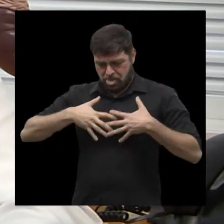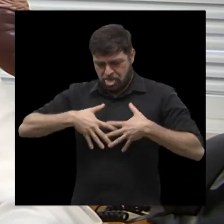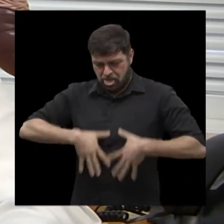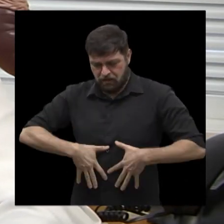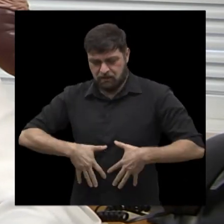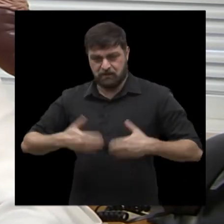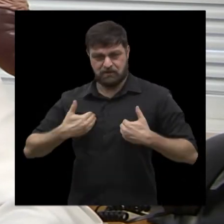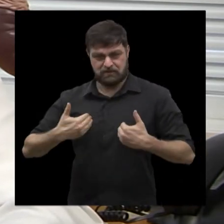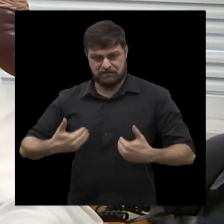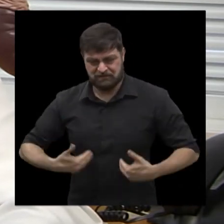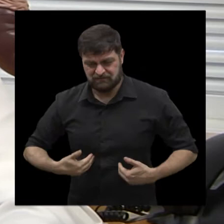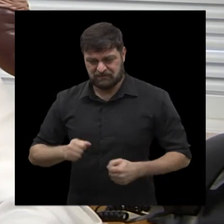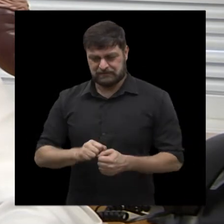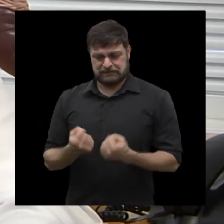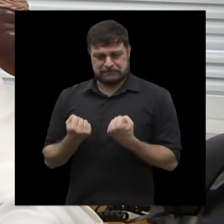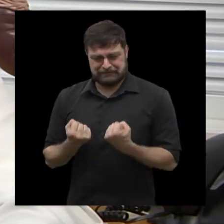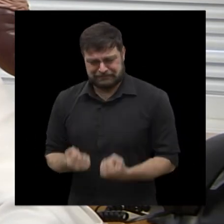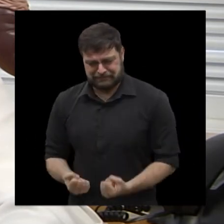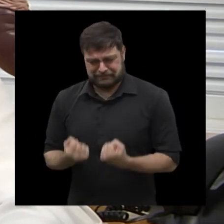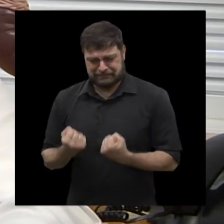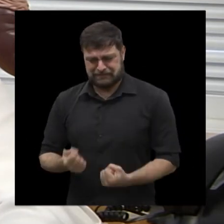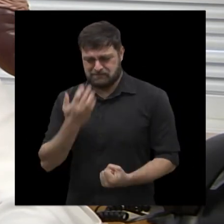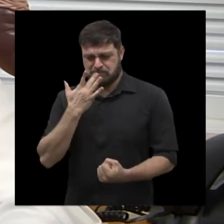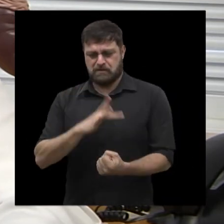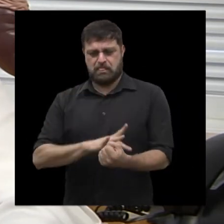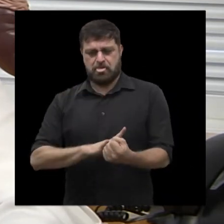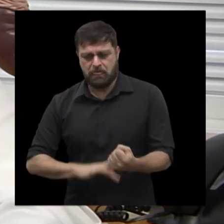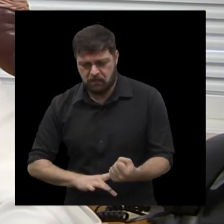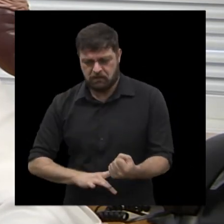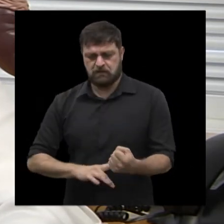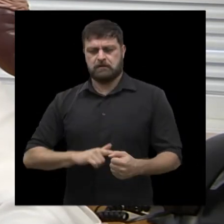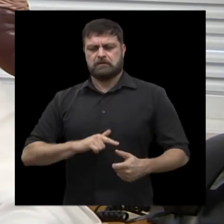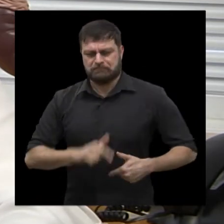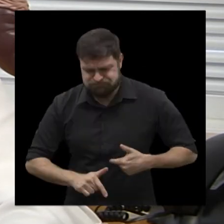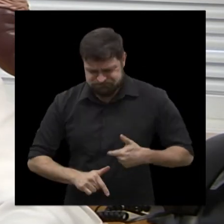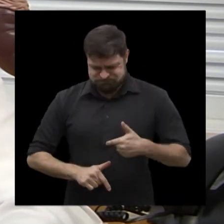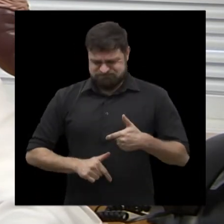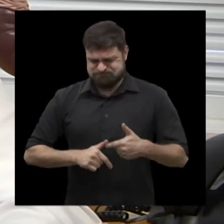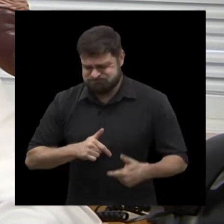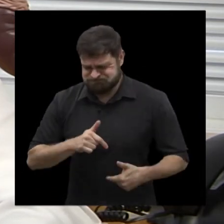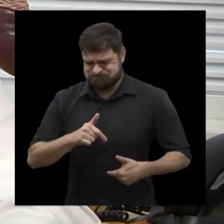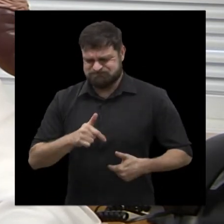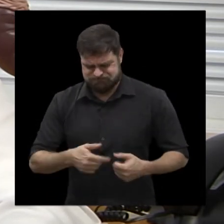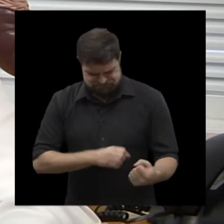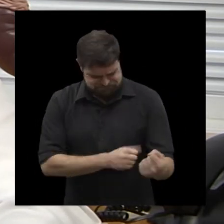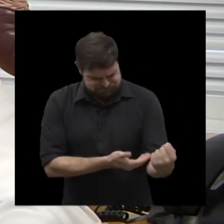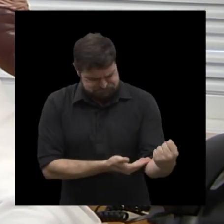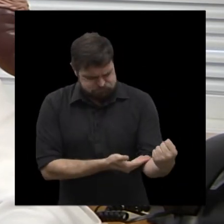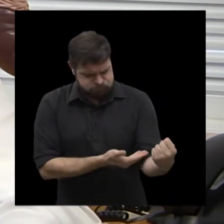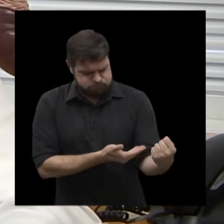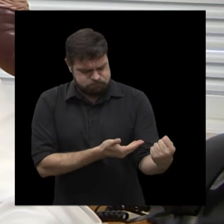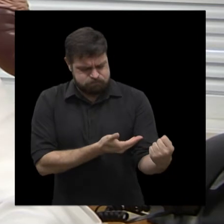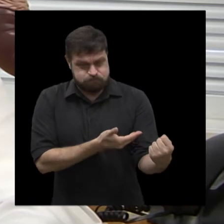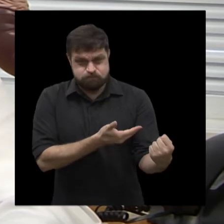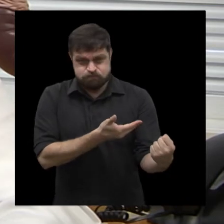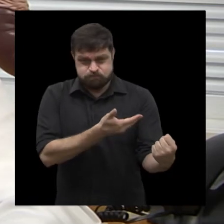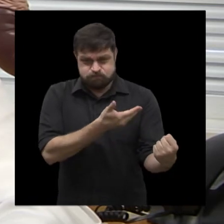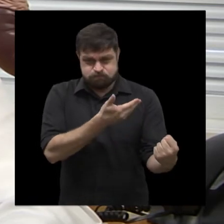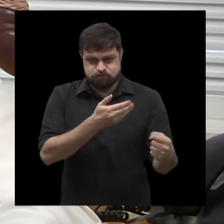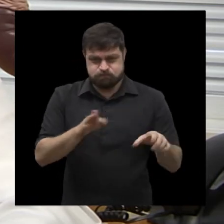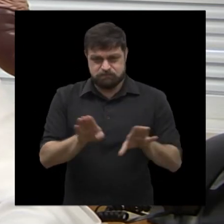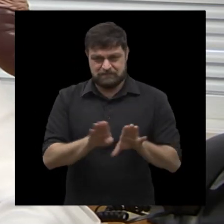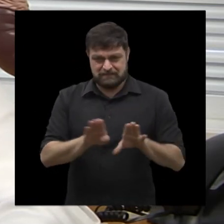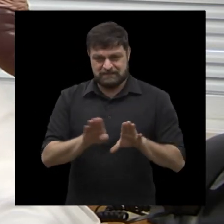organismo, desde sobrecarga vascular, faz vir hipertensão, faz sobrecarregar a